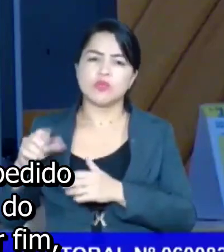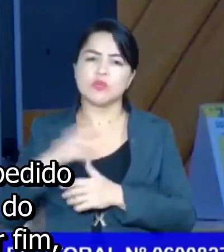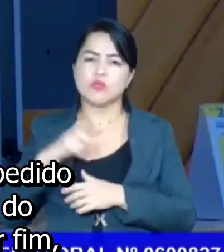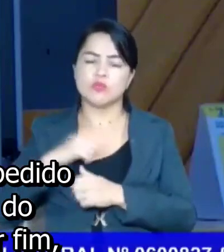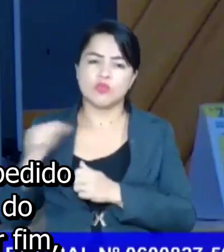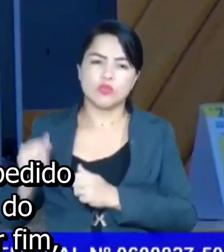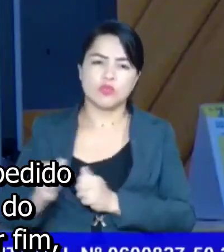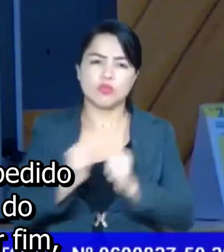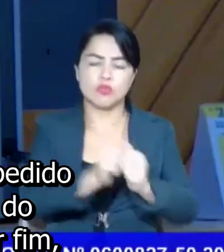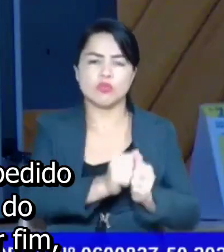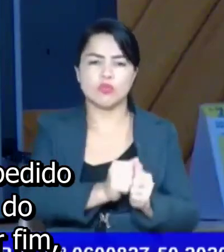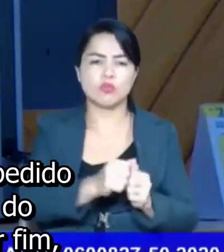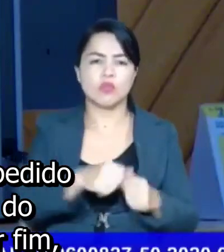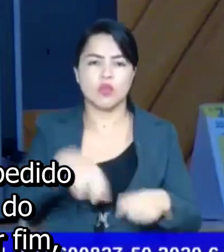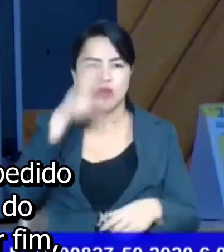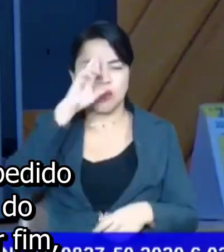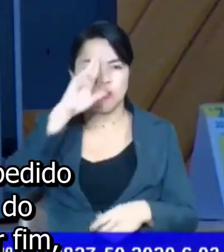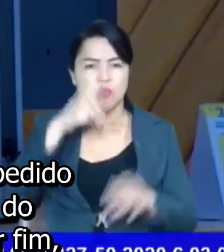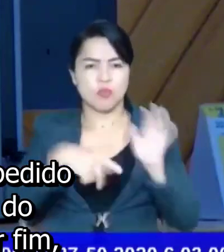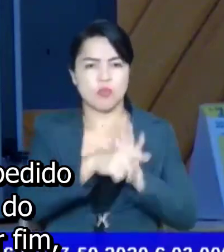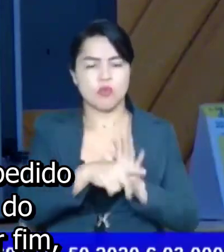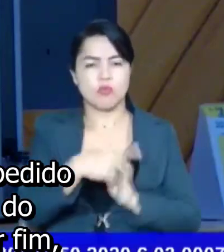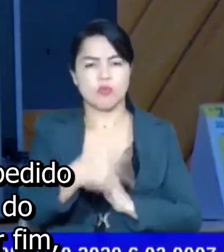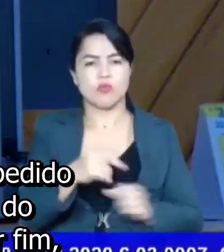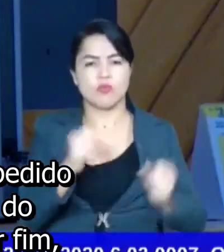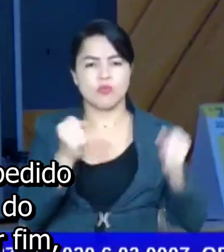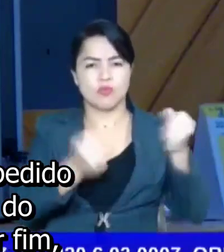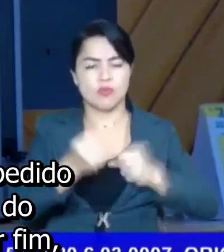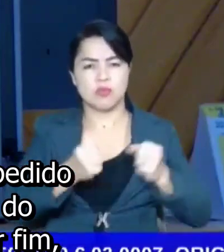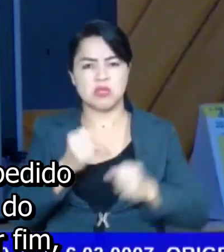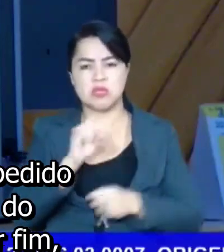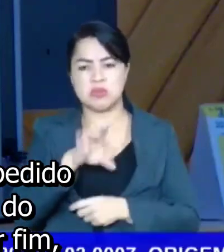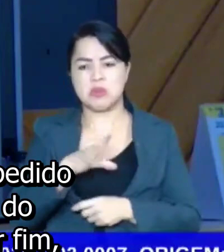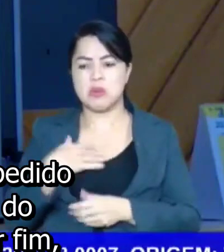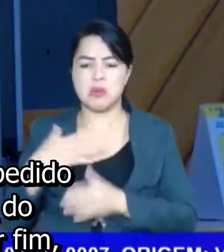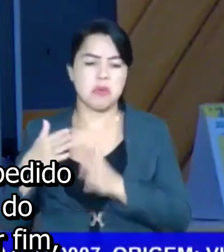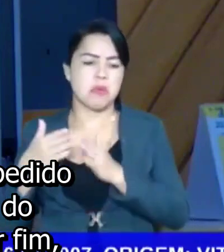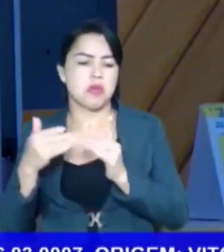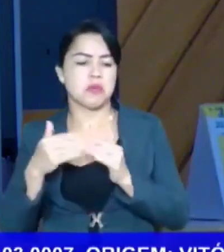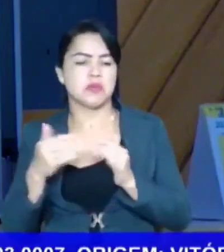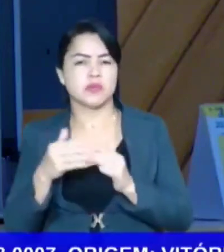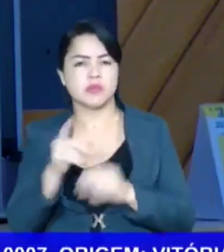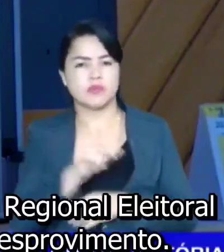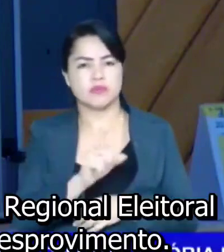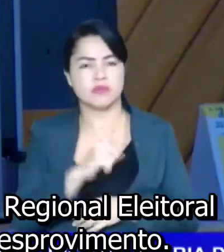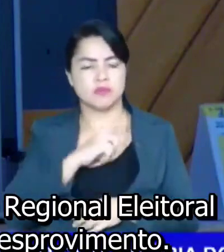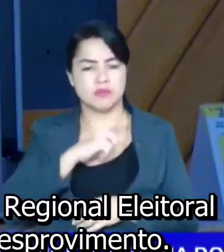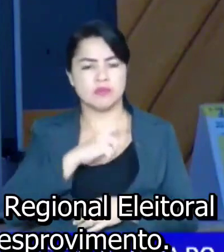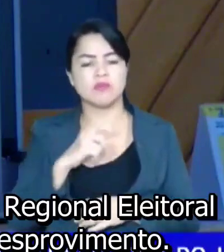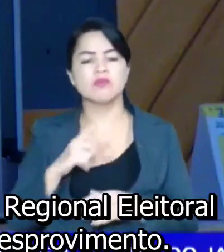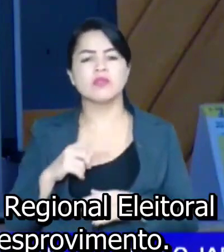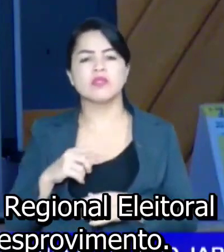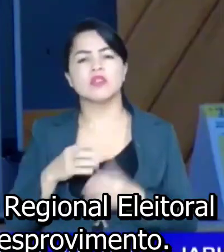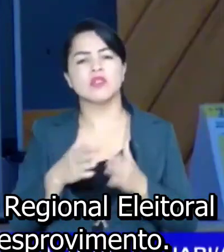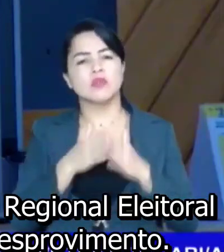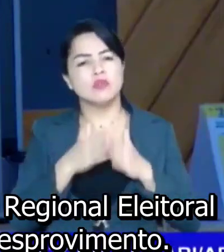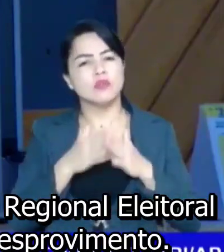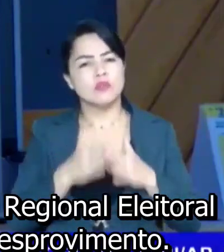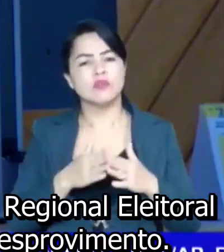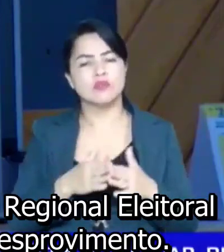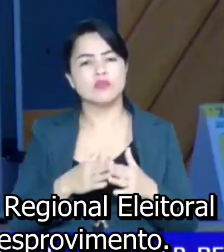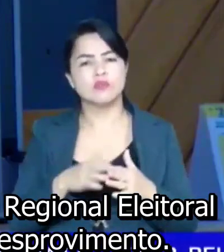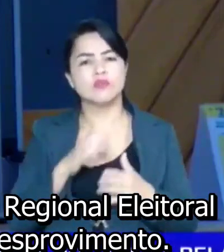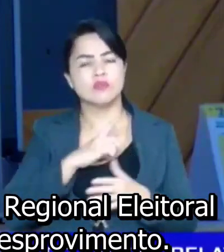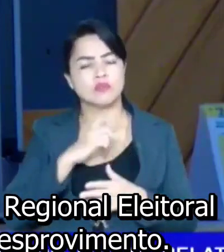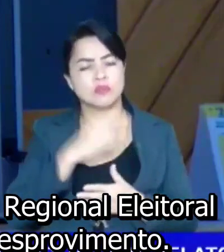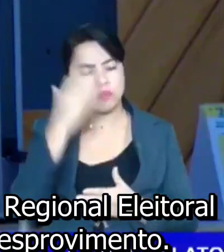ao proprietário do veículo, e não por oferecimento do apelante. Por fim, pediu a absolvição por